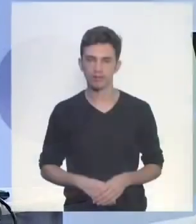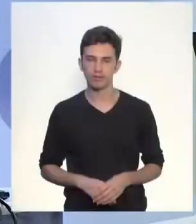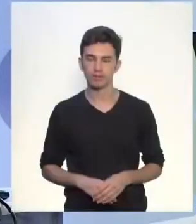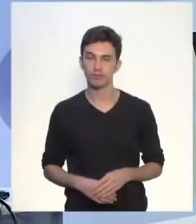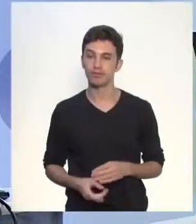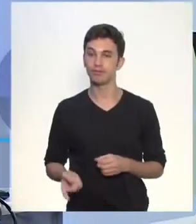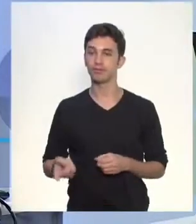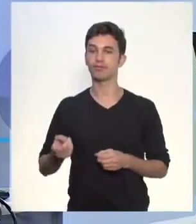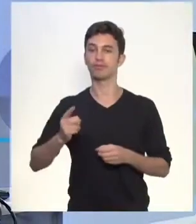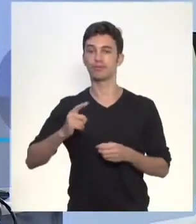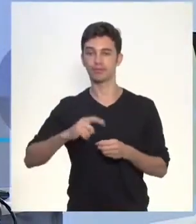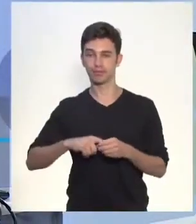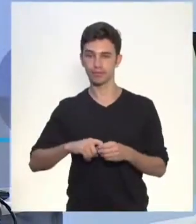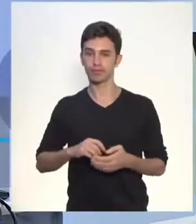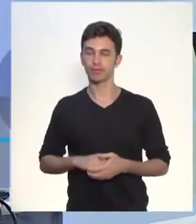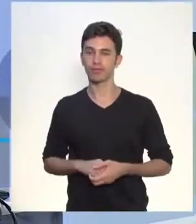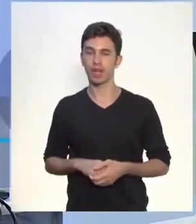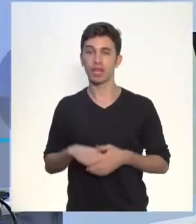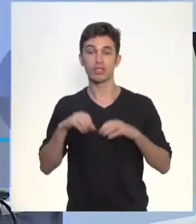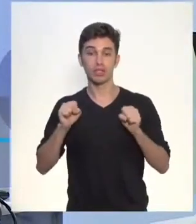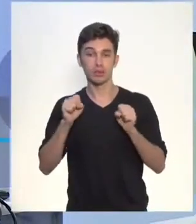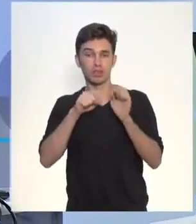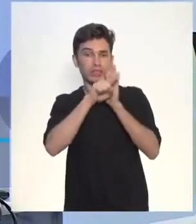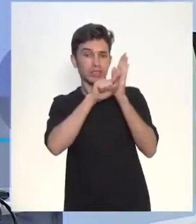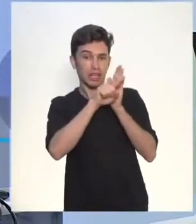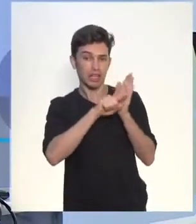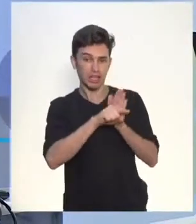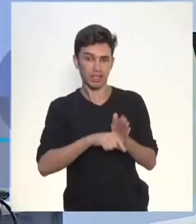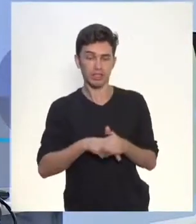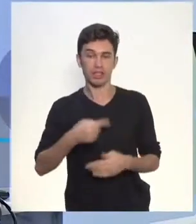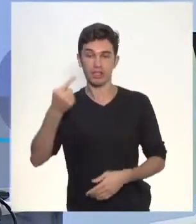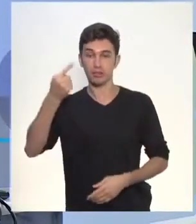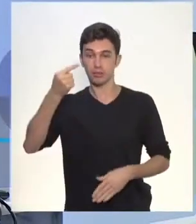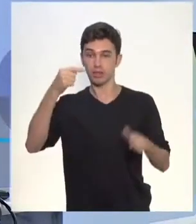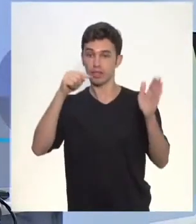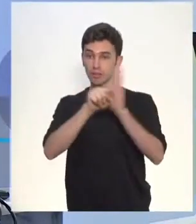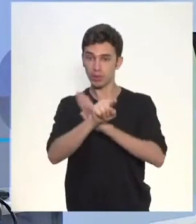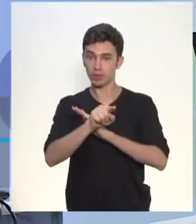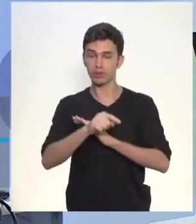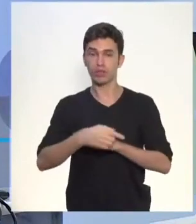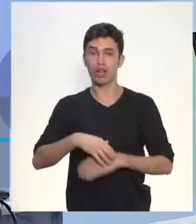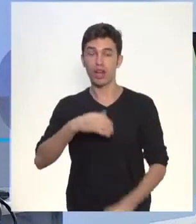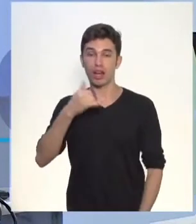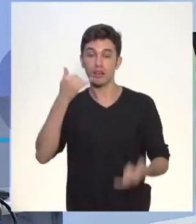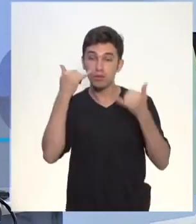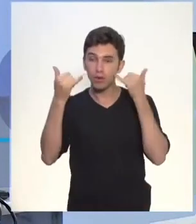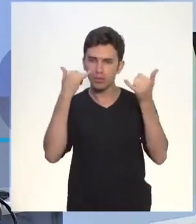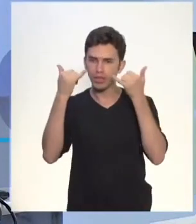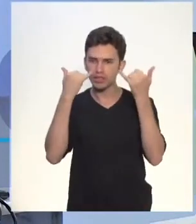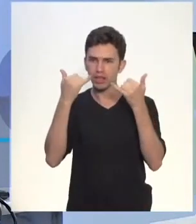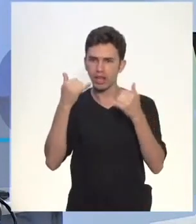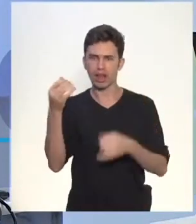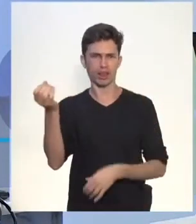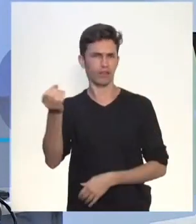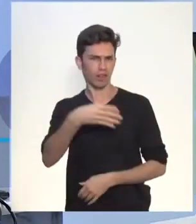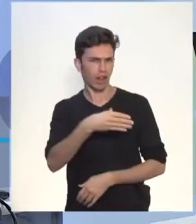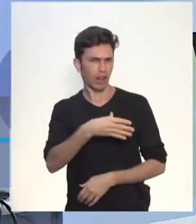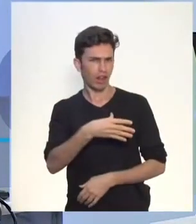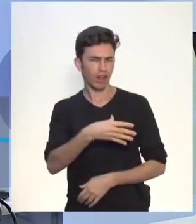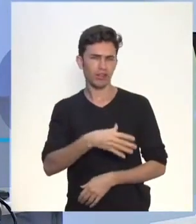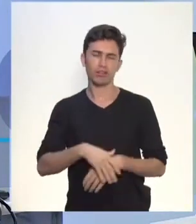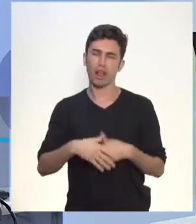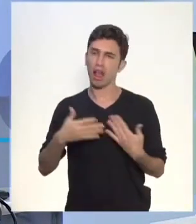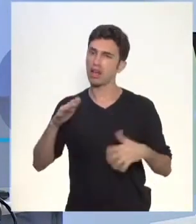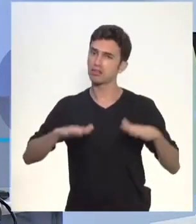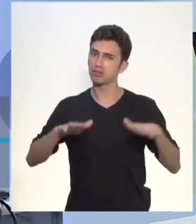De volta, podemos talvez analisar, na primeira pergunta, a informação é novidade? Não sei,